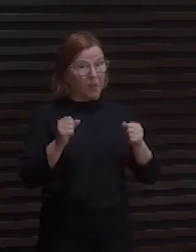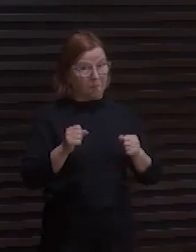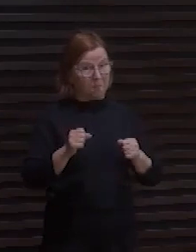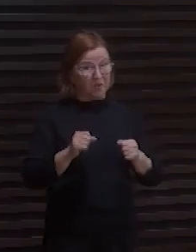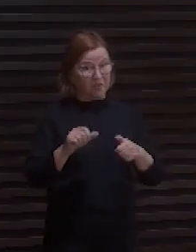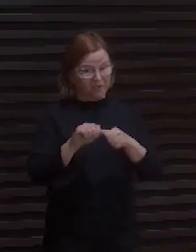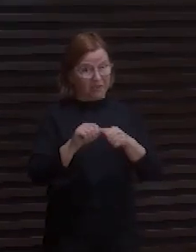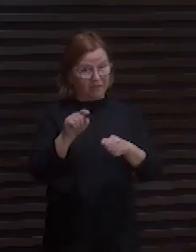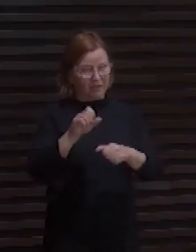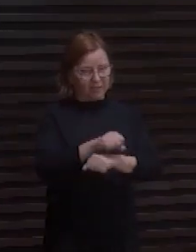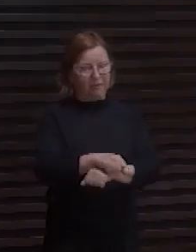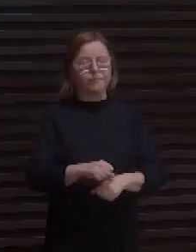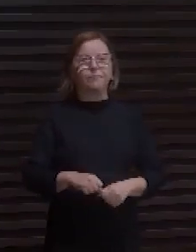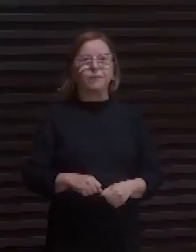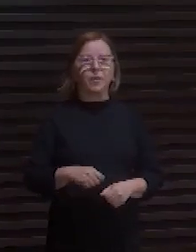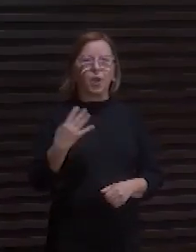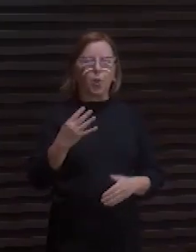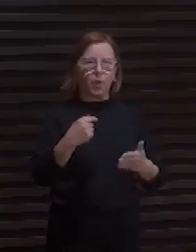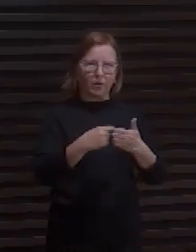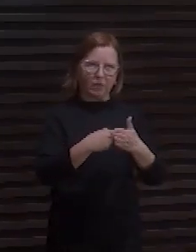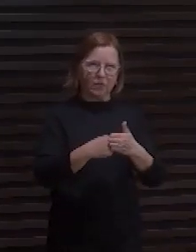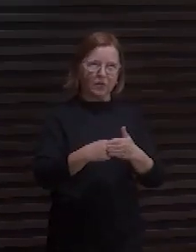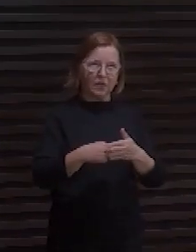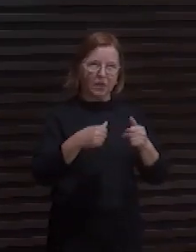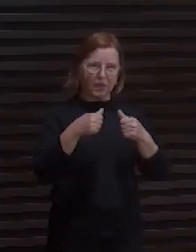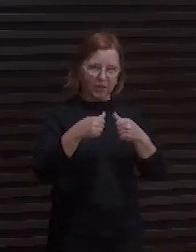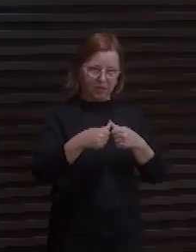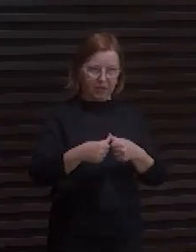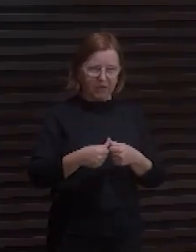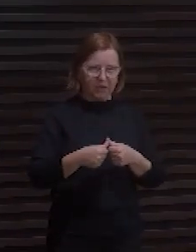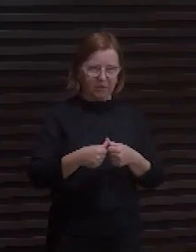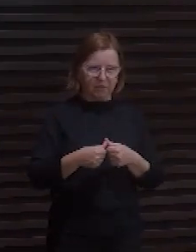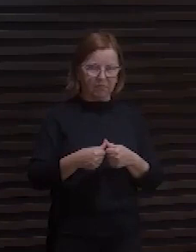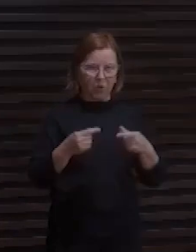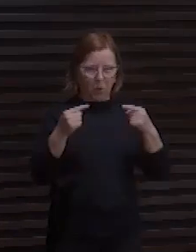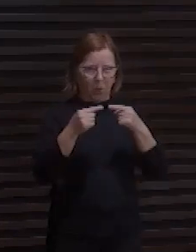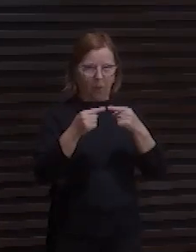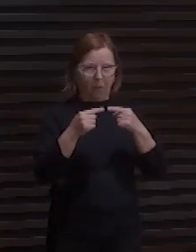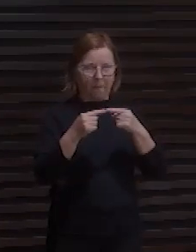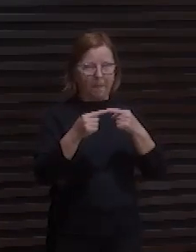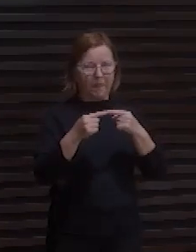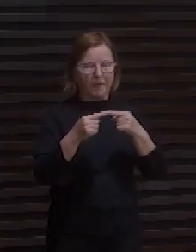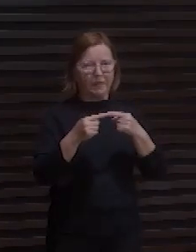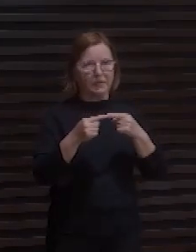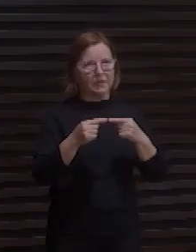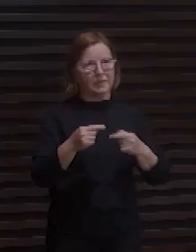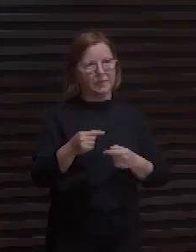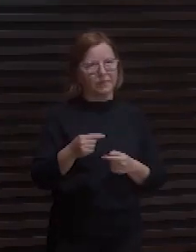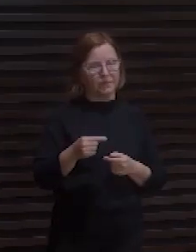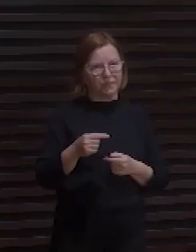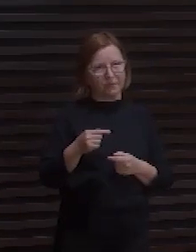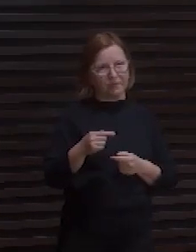pergunta: isso é consistente com o senhorio de Cristo para a minha vida? E aí que vem aquela frase: meu corpo,